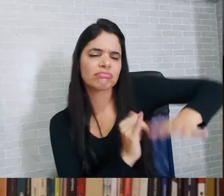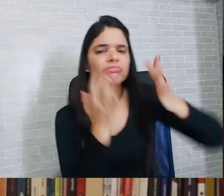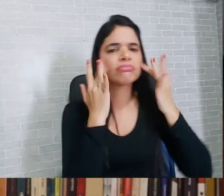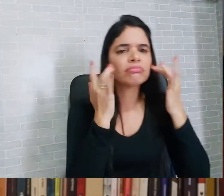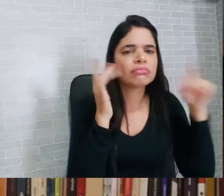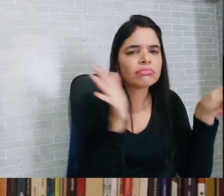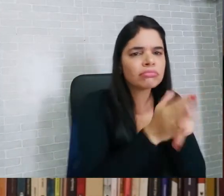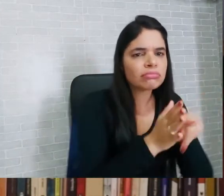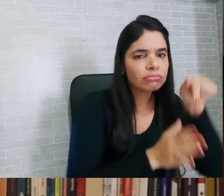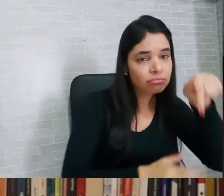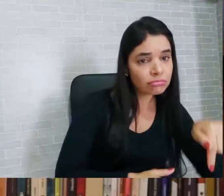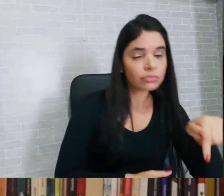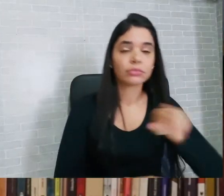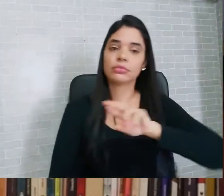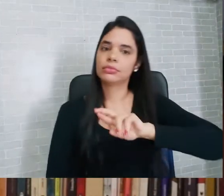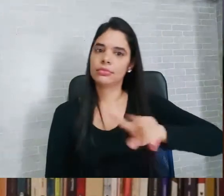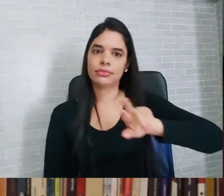e